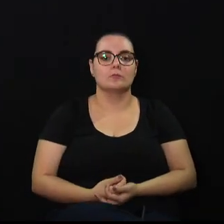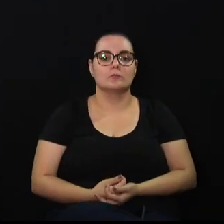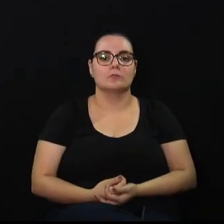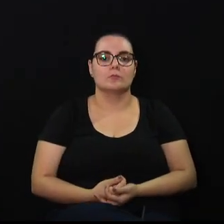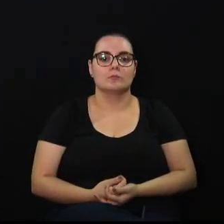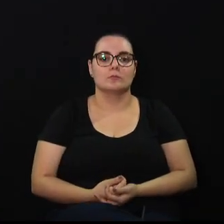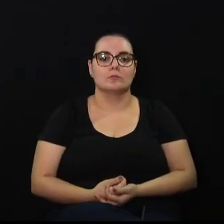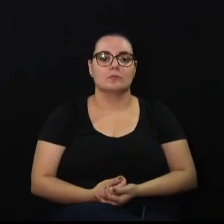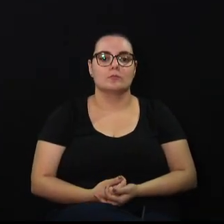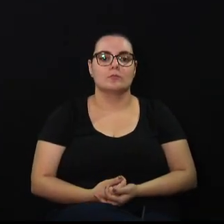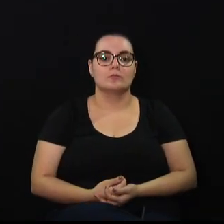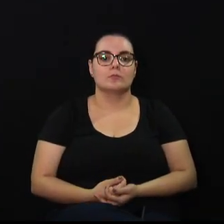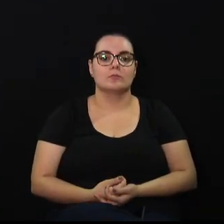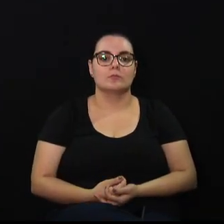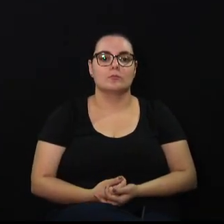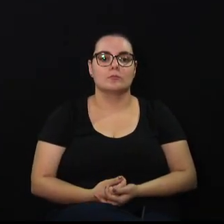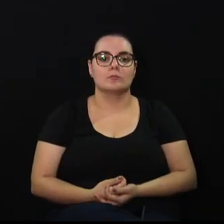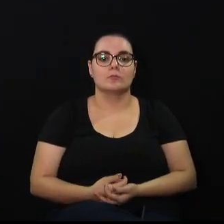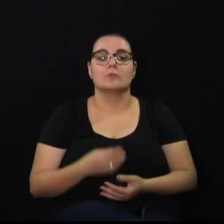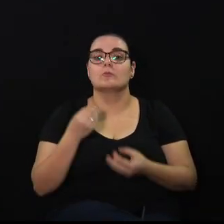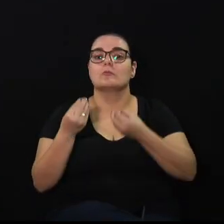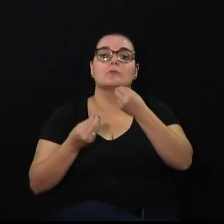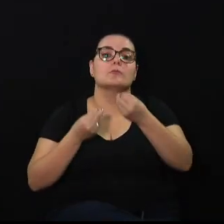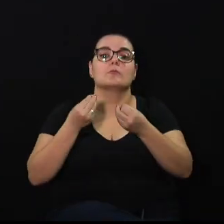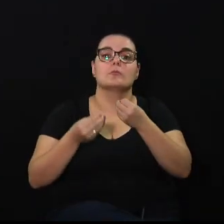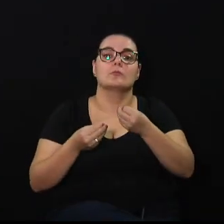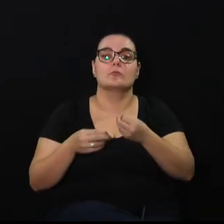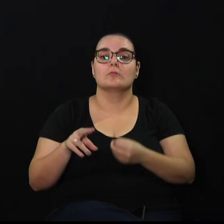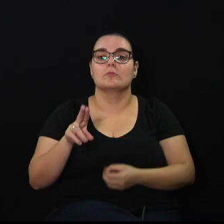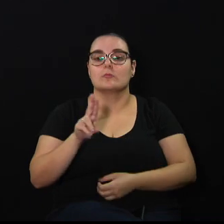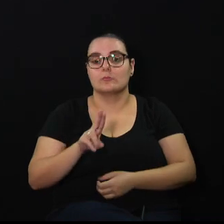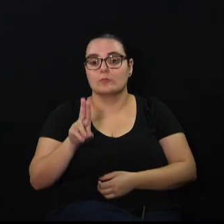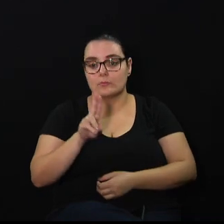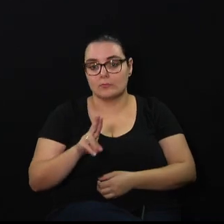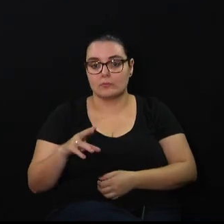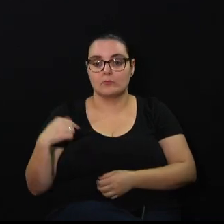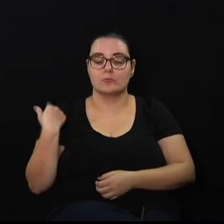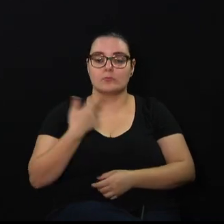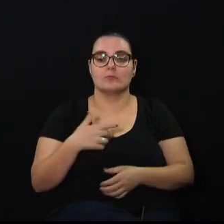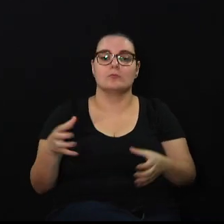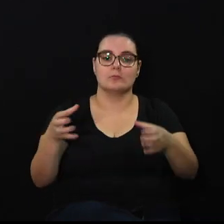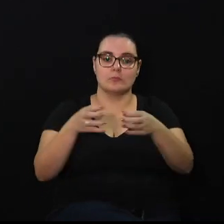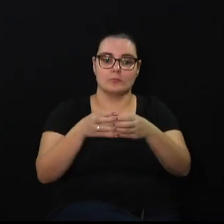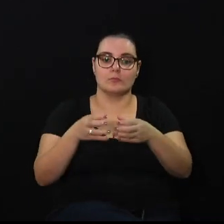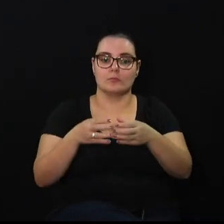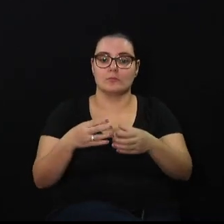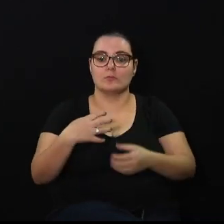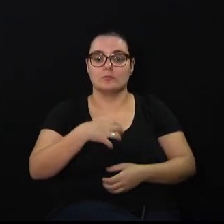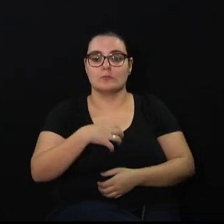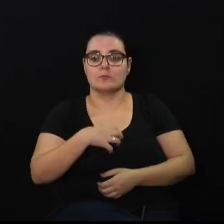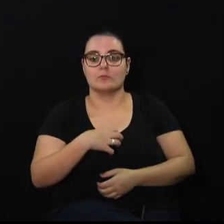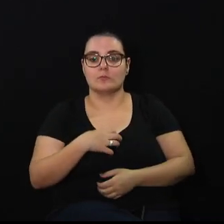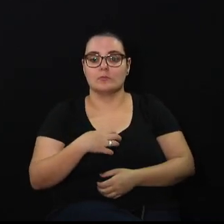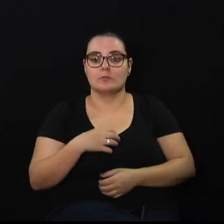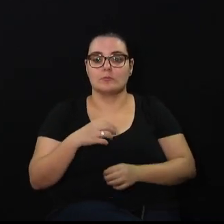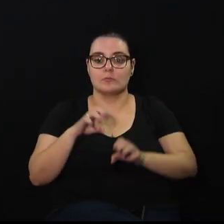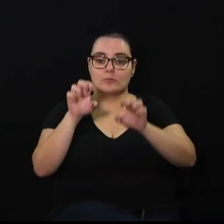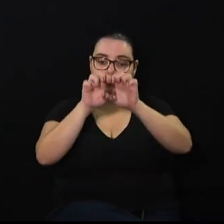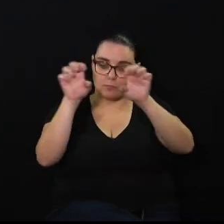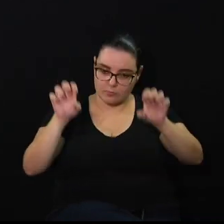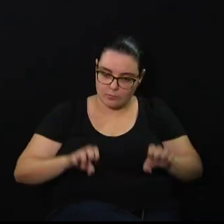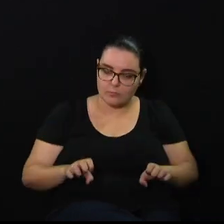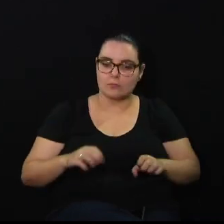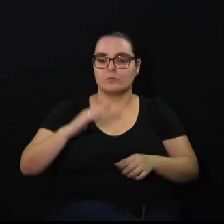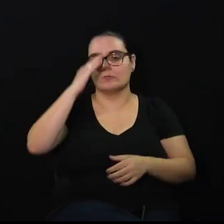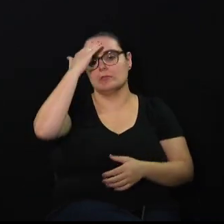bom a gente vai falar um pouquinho como funciona a intervenção dentro do nosso grupo que é a maneira como a gente se estruturou acreditando